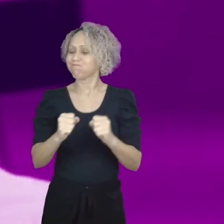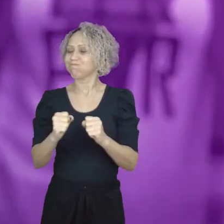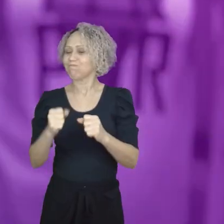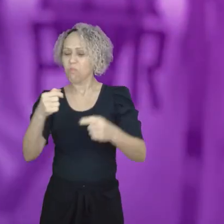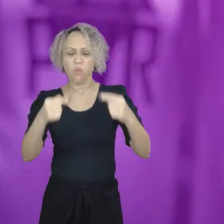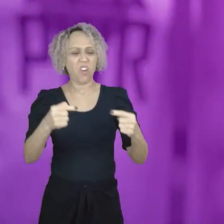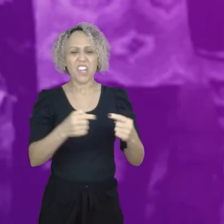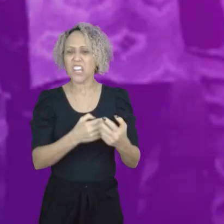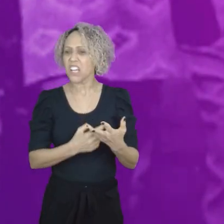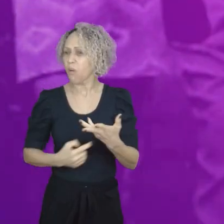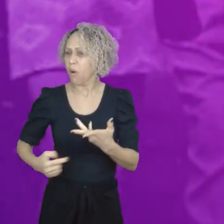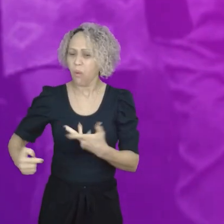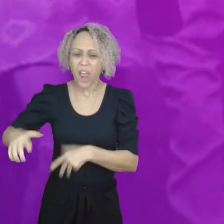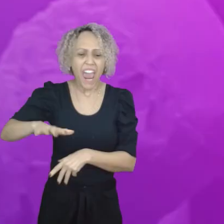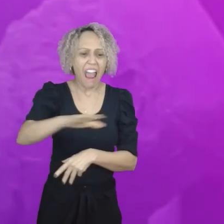poder.